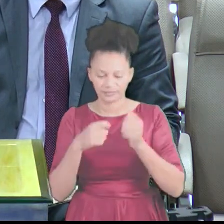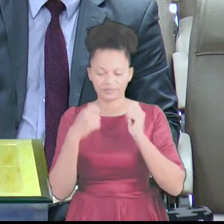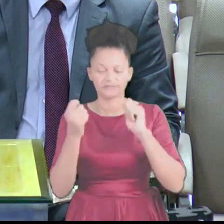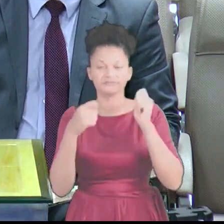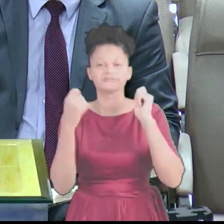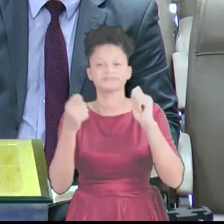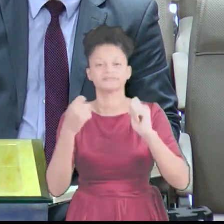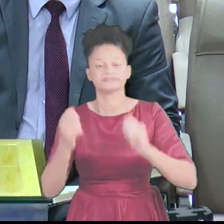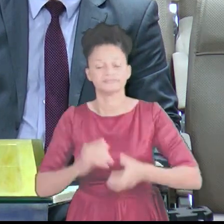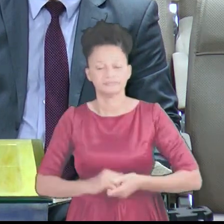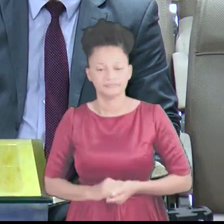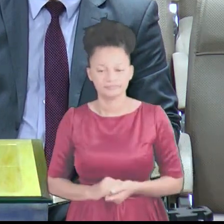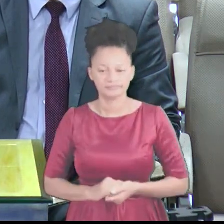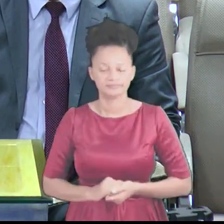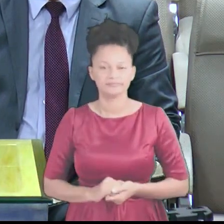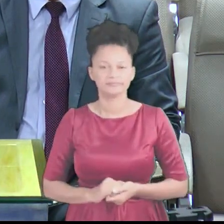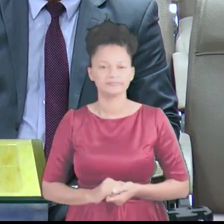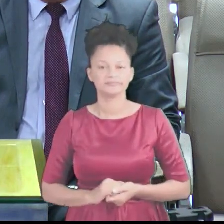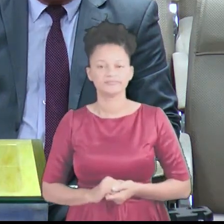Aleluia, aleluia,